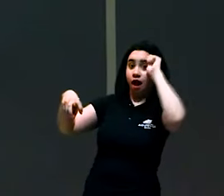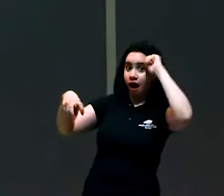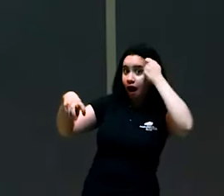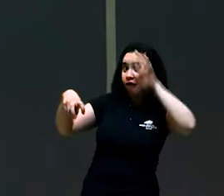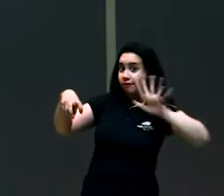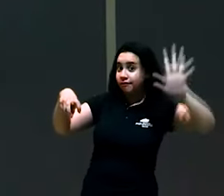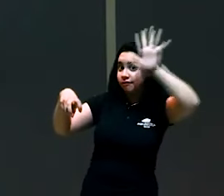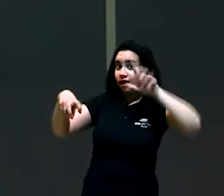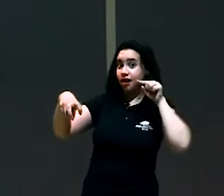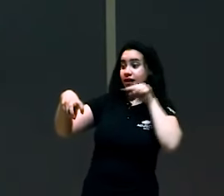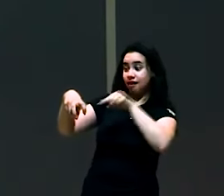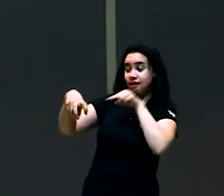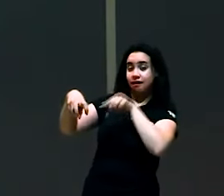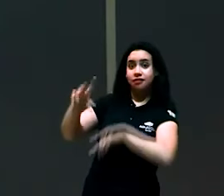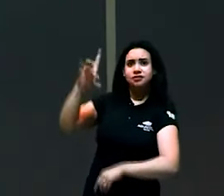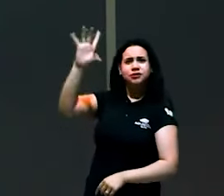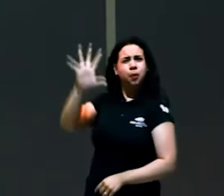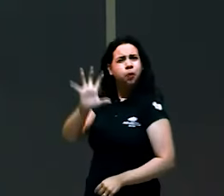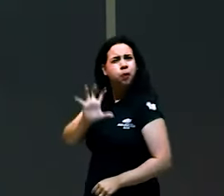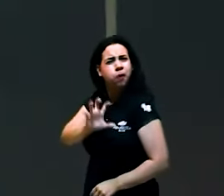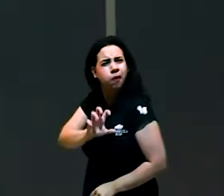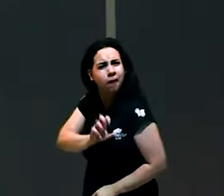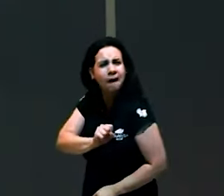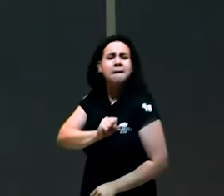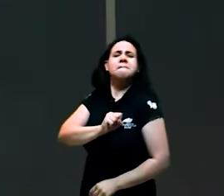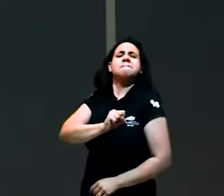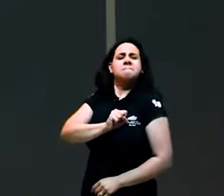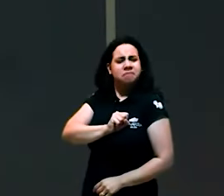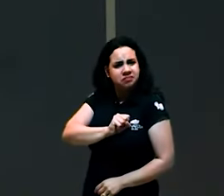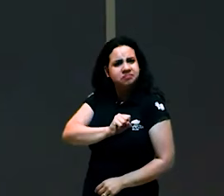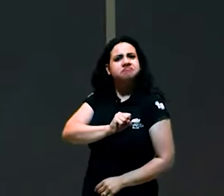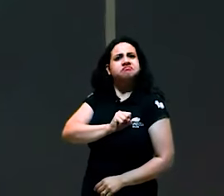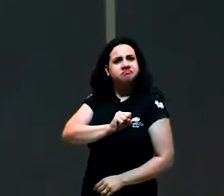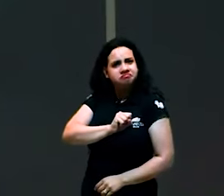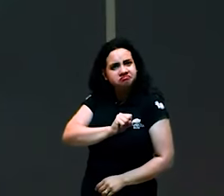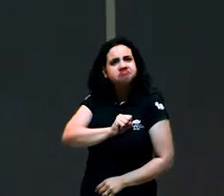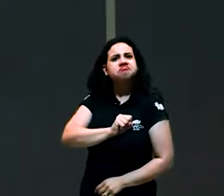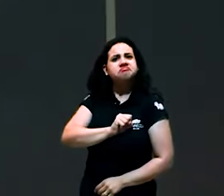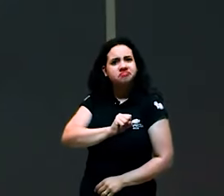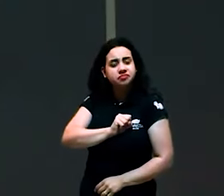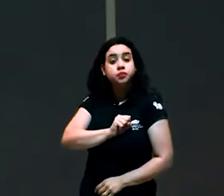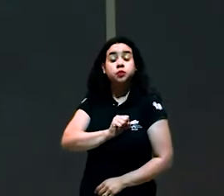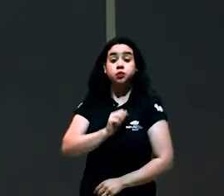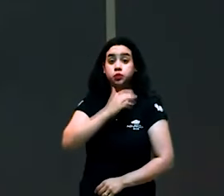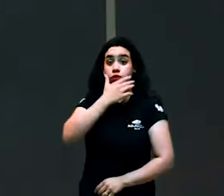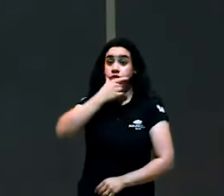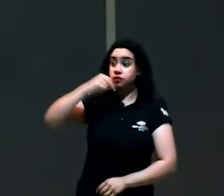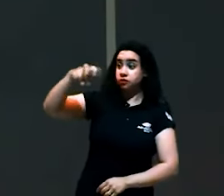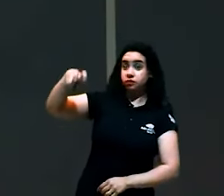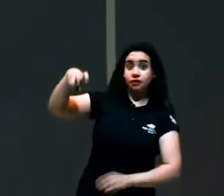amou a Deus, que amava a Deus desde a sua juventude, perdeu um olho, era cego de um olho,